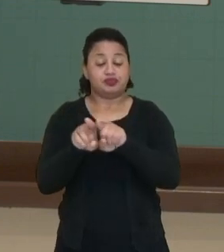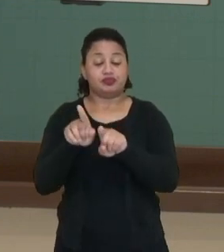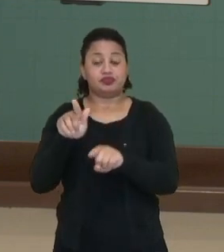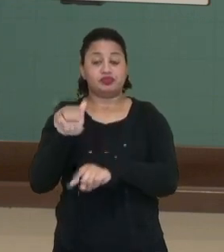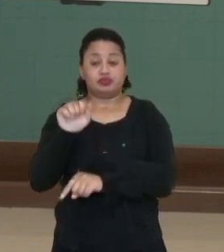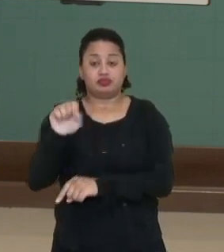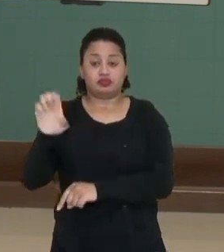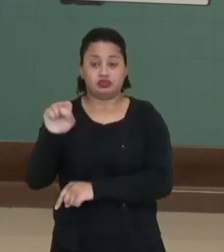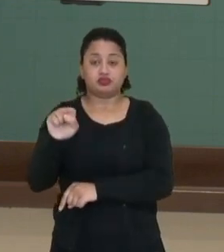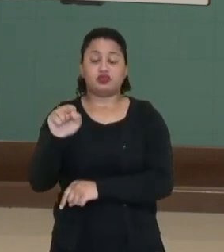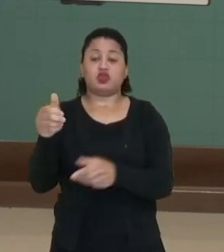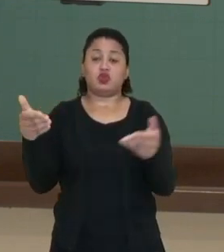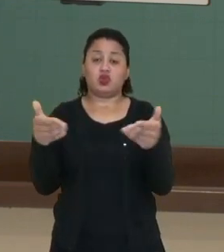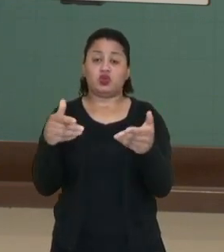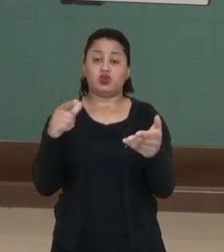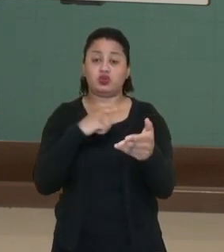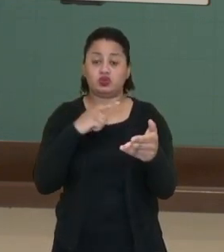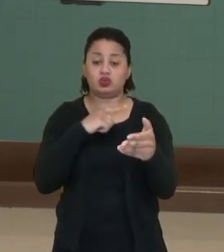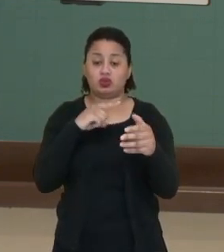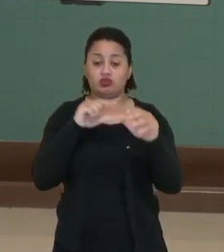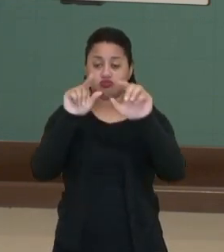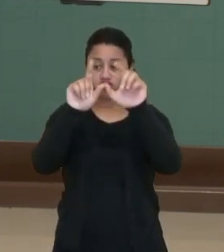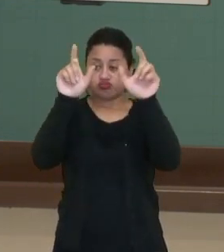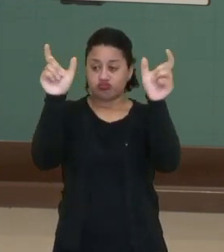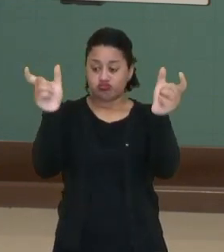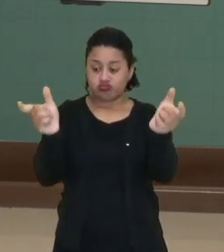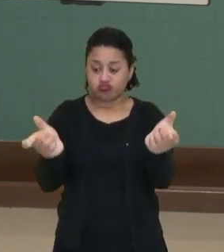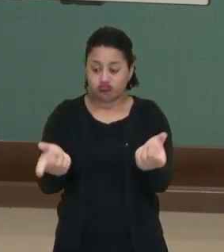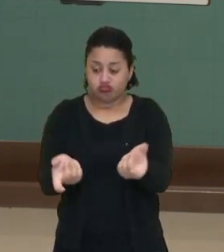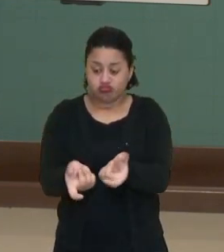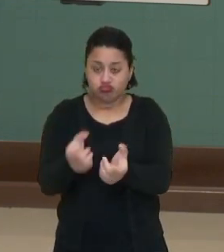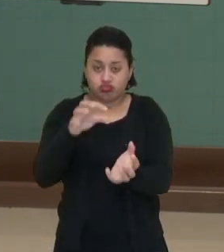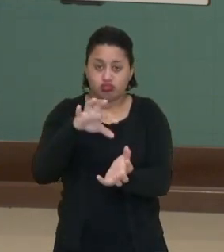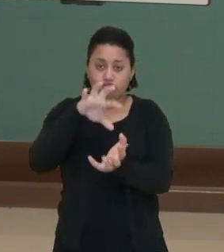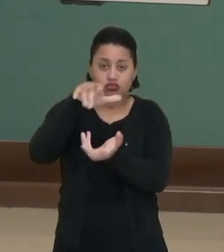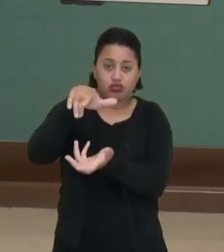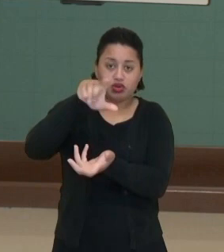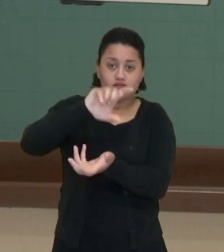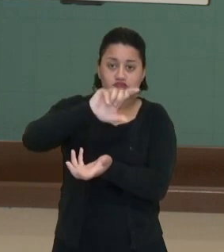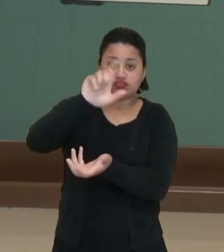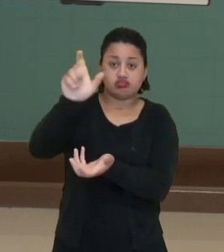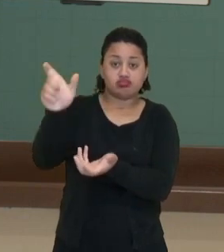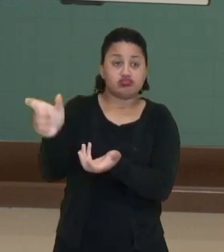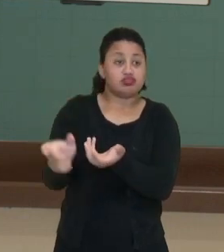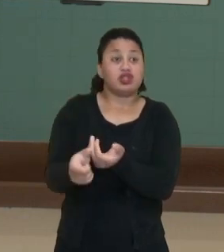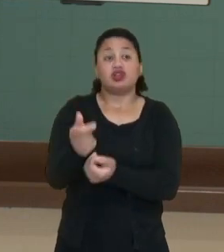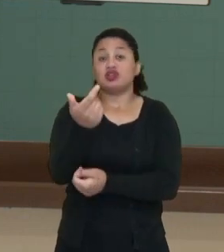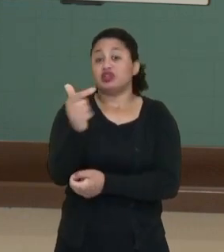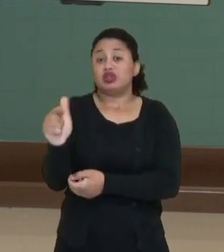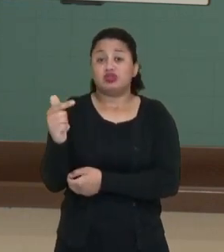hoje estão presentes na camada atmosférica, esses gases não existiam, ou